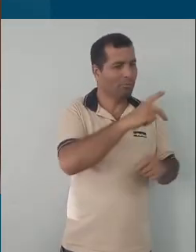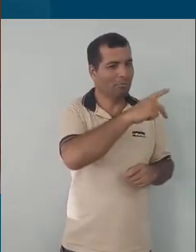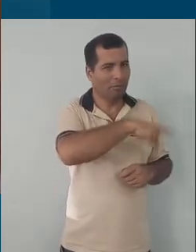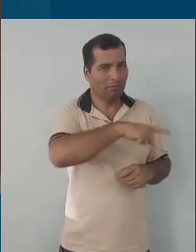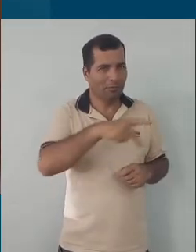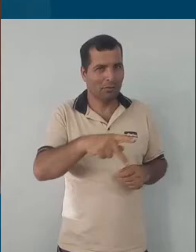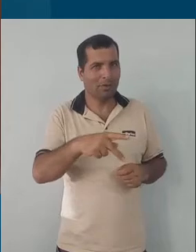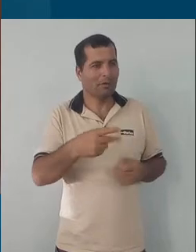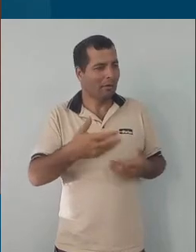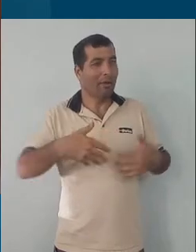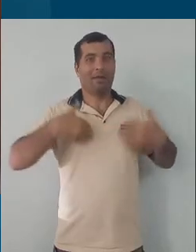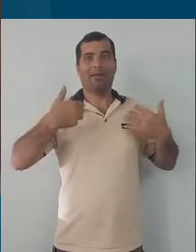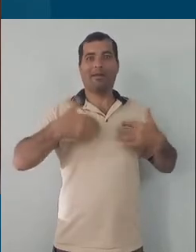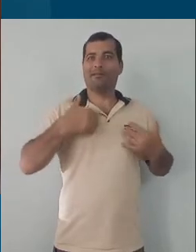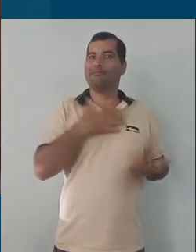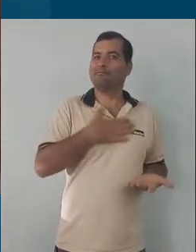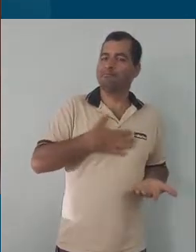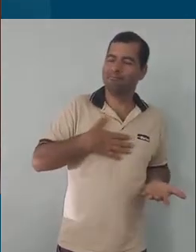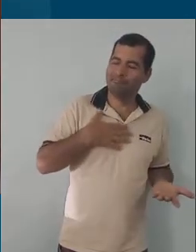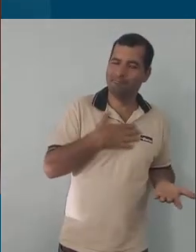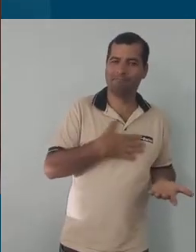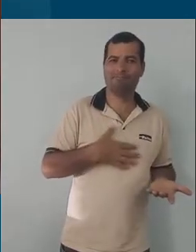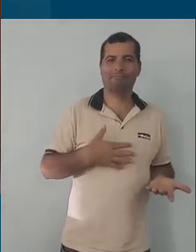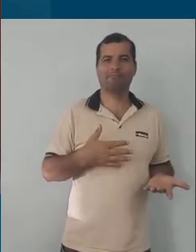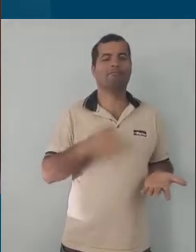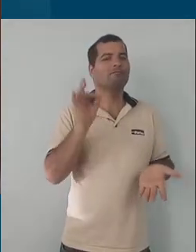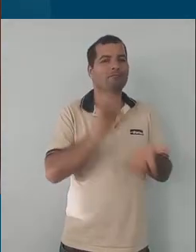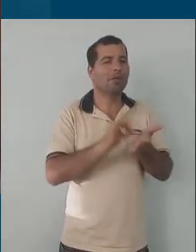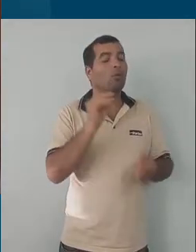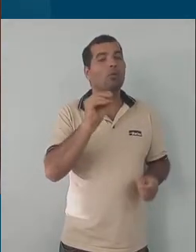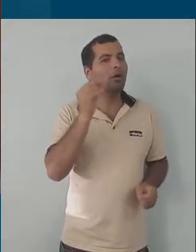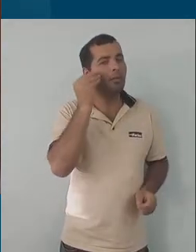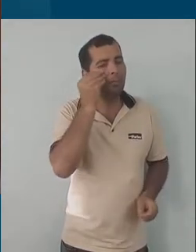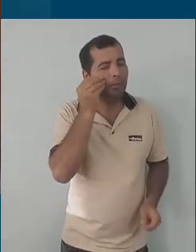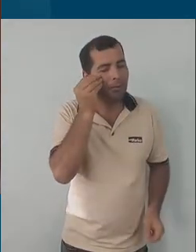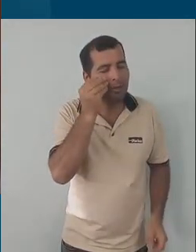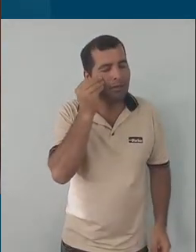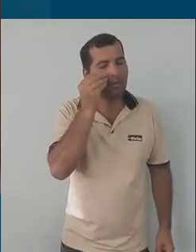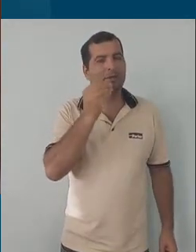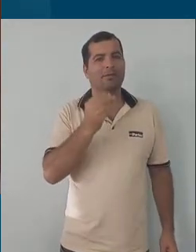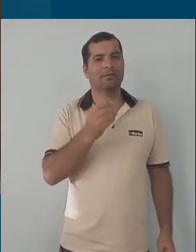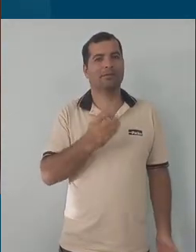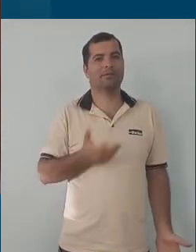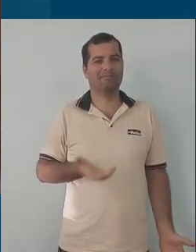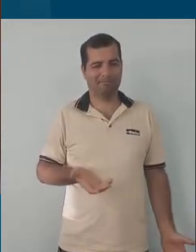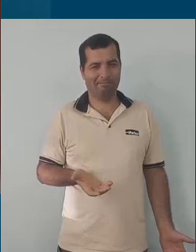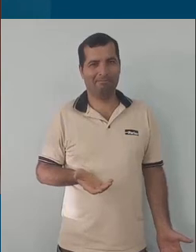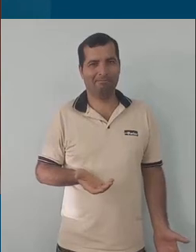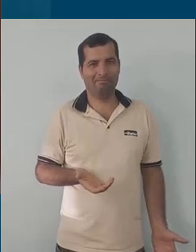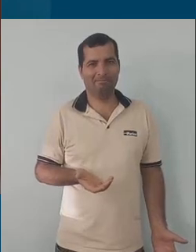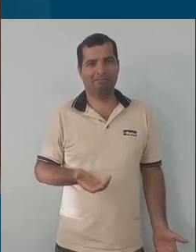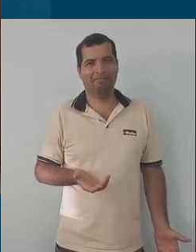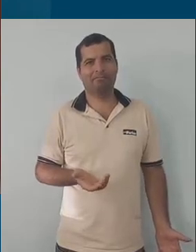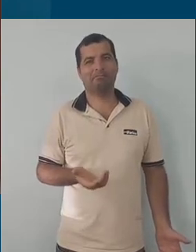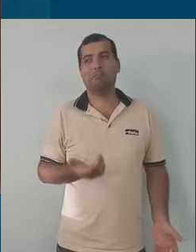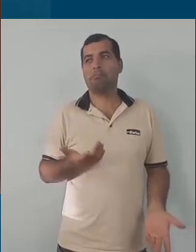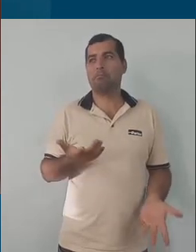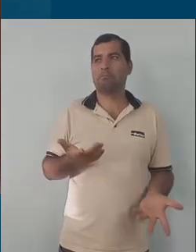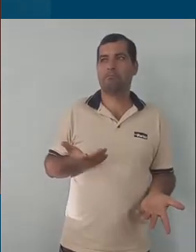prazer de experimentar, né, porque assim,